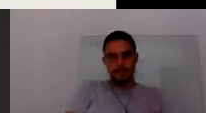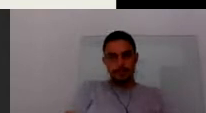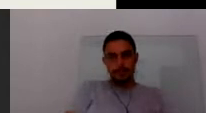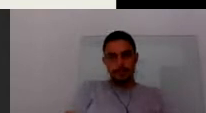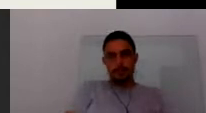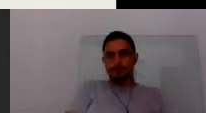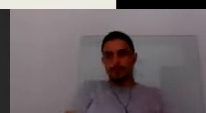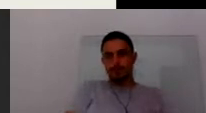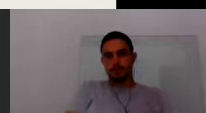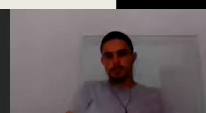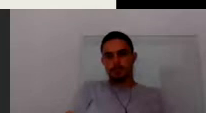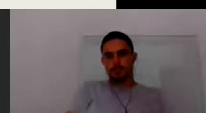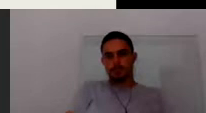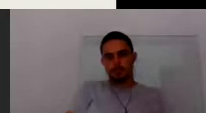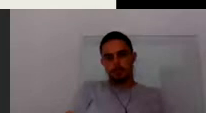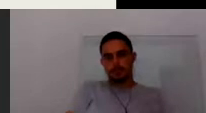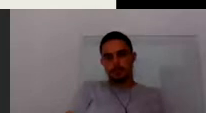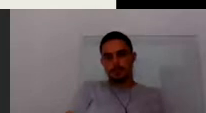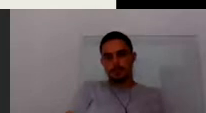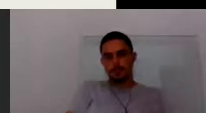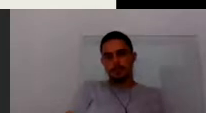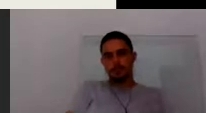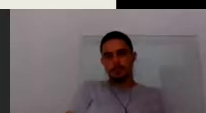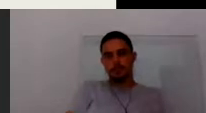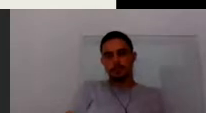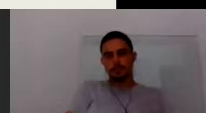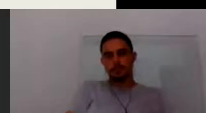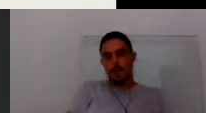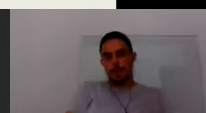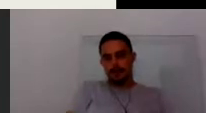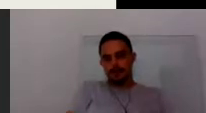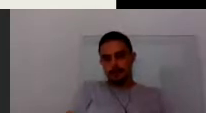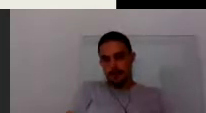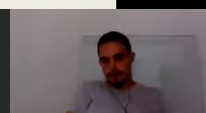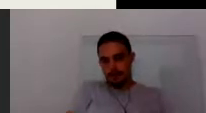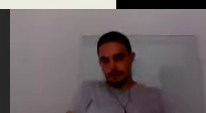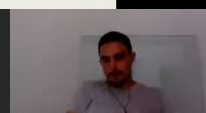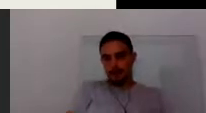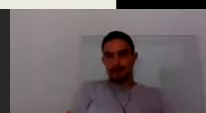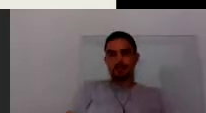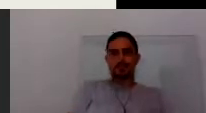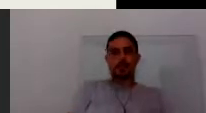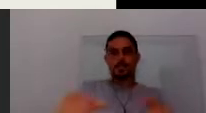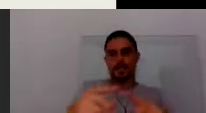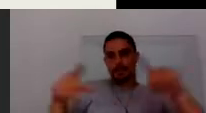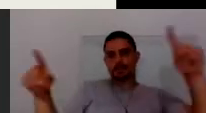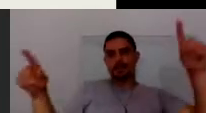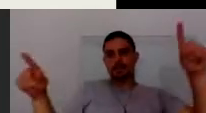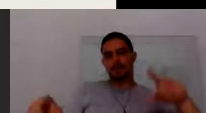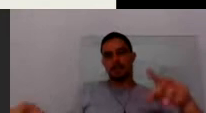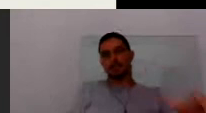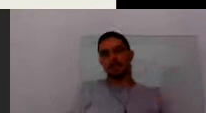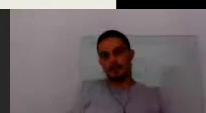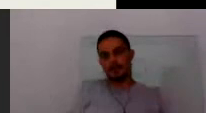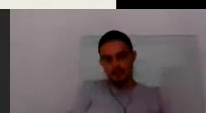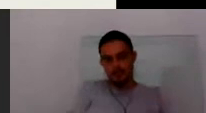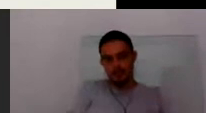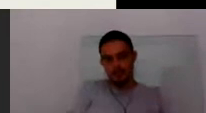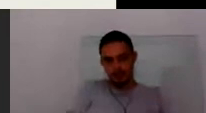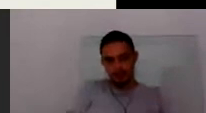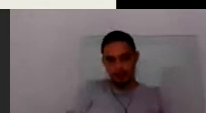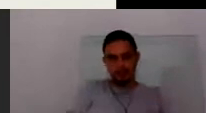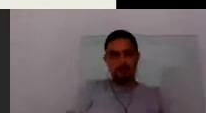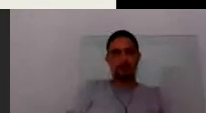de transição. É uma faixa de solo com a espessura de 5 centímetros, então até se olhar pela foto aqui, a gente acha que é bastante ampla, né?